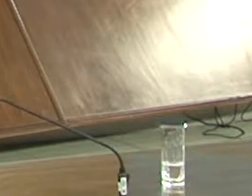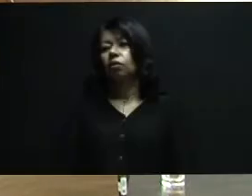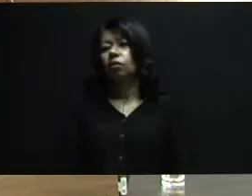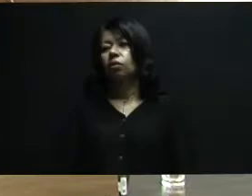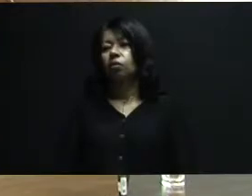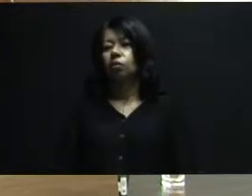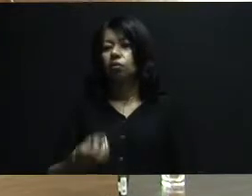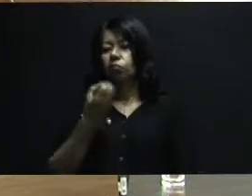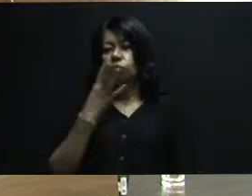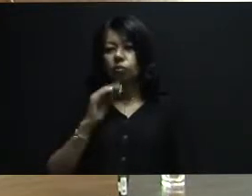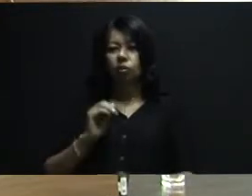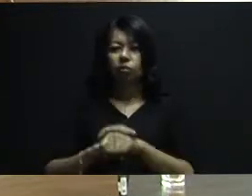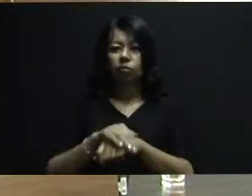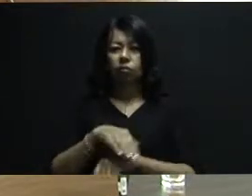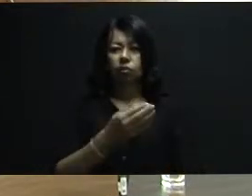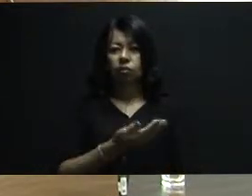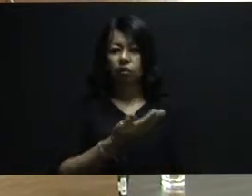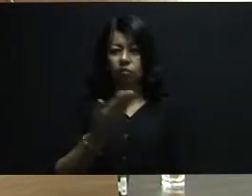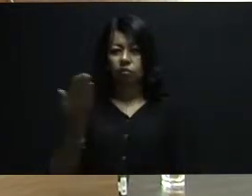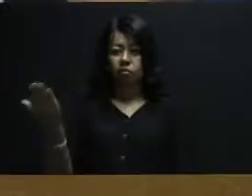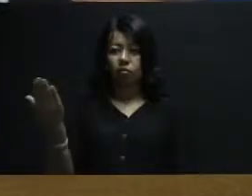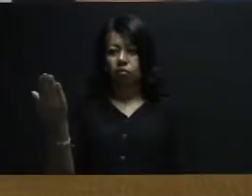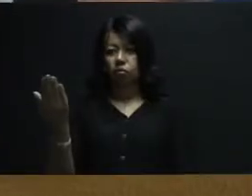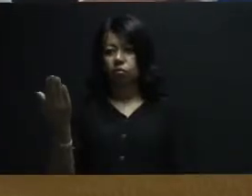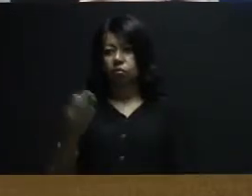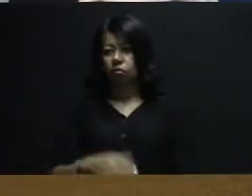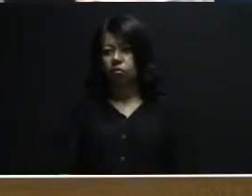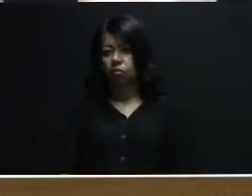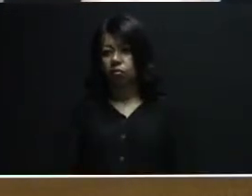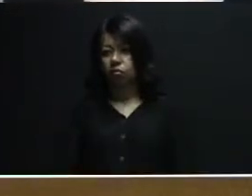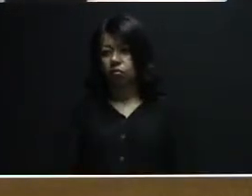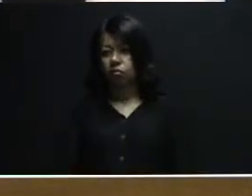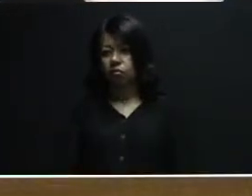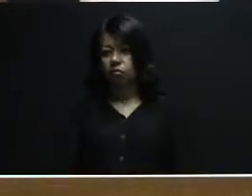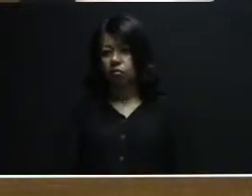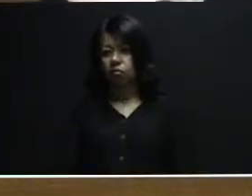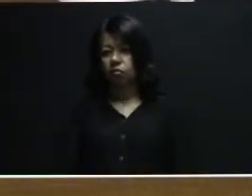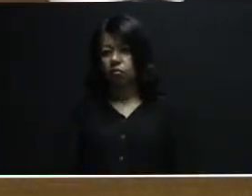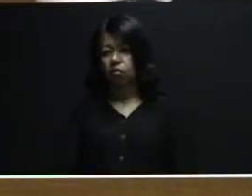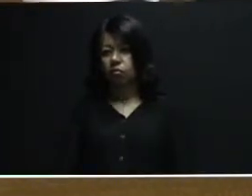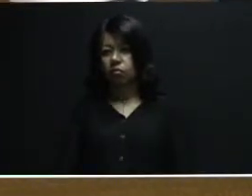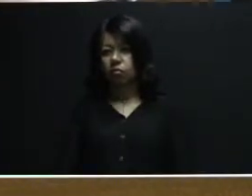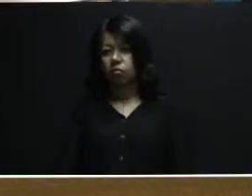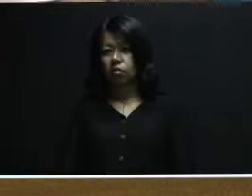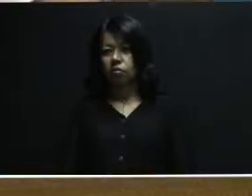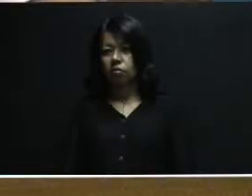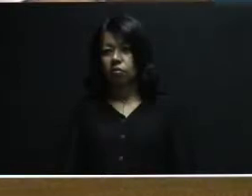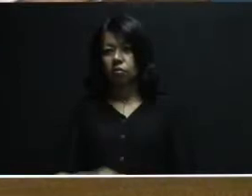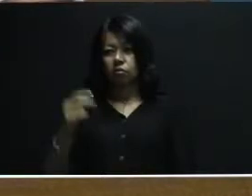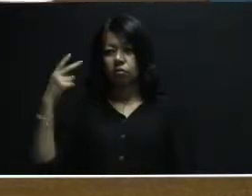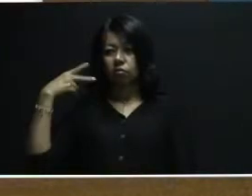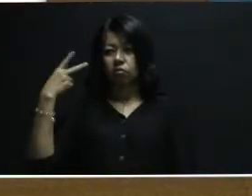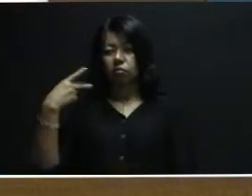Boa noite a todos. Excelentíssimo senhor presidente e demais vereadores do Poder Legislativo de Cubatão.